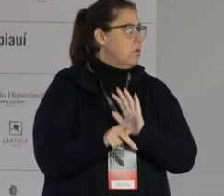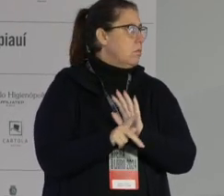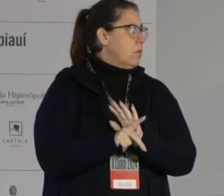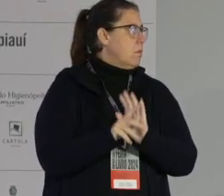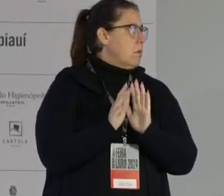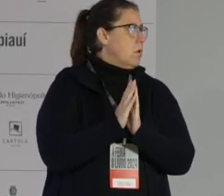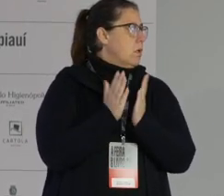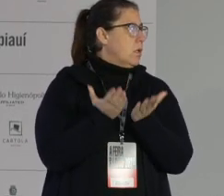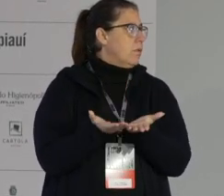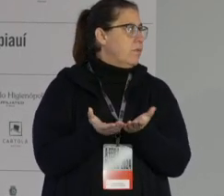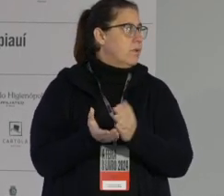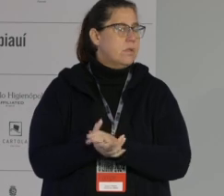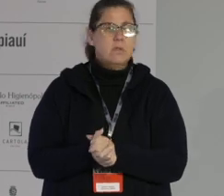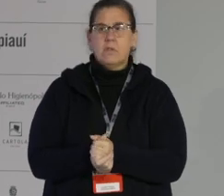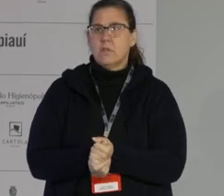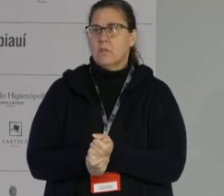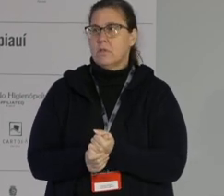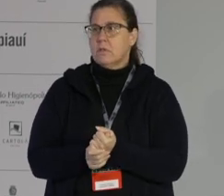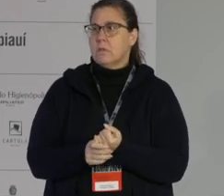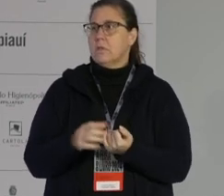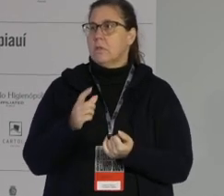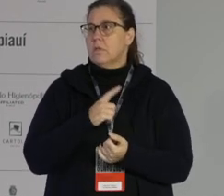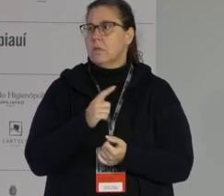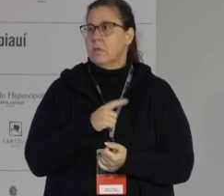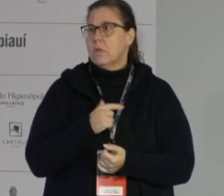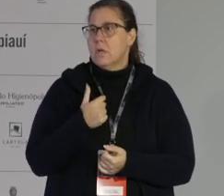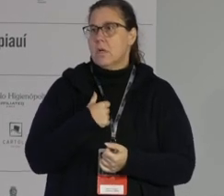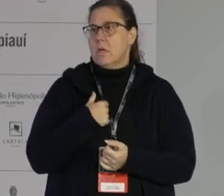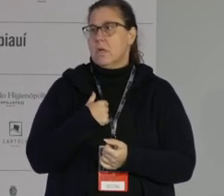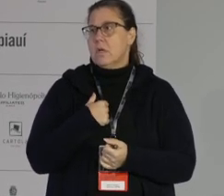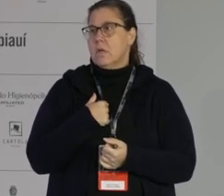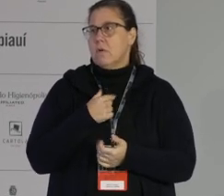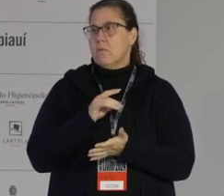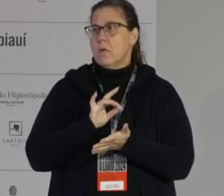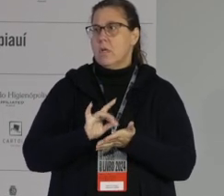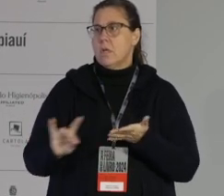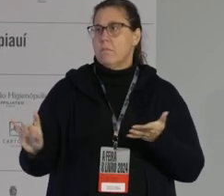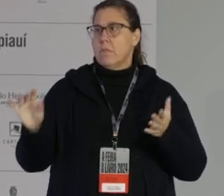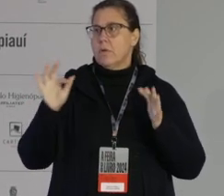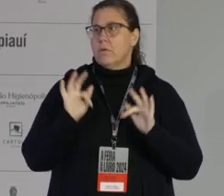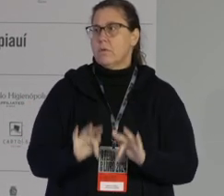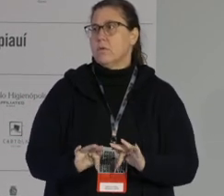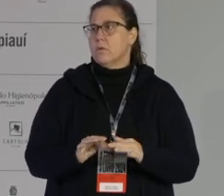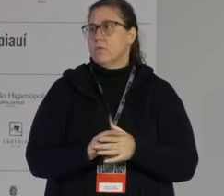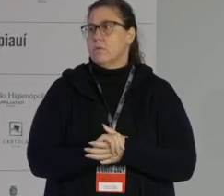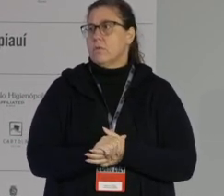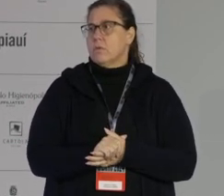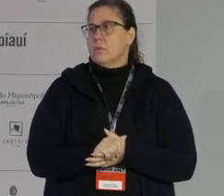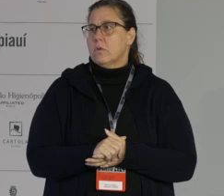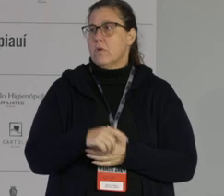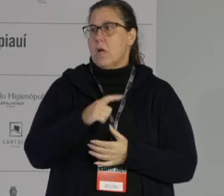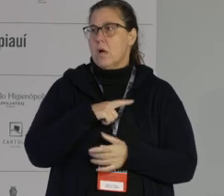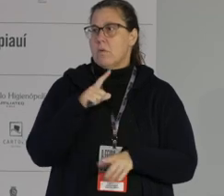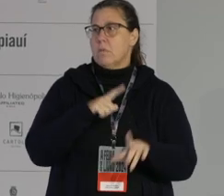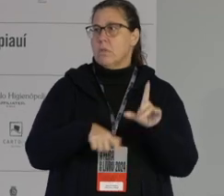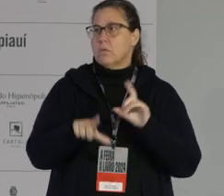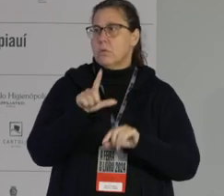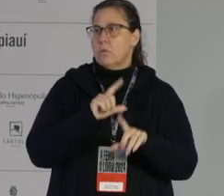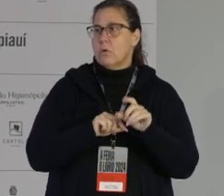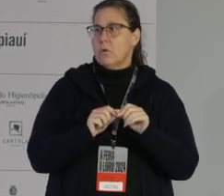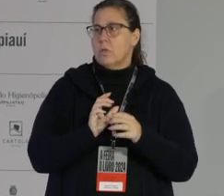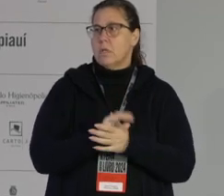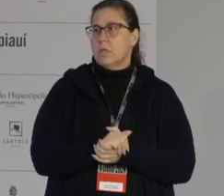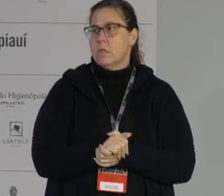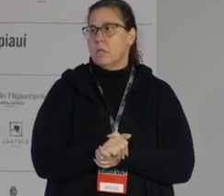assim. Tipo, eu sou inimiga do fim, né? Porque é uma escolha mesmo esse